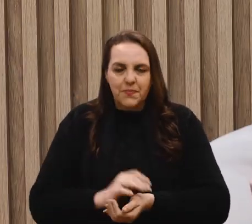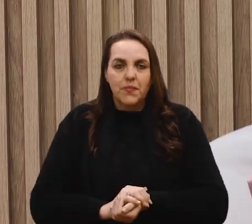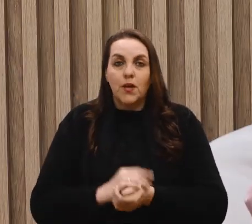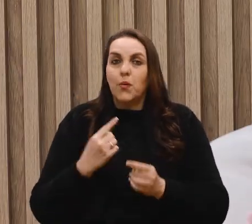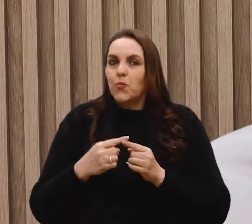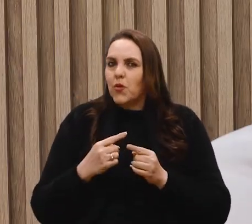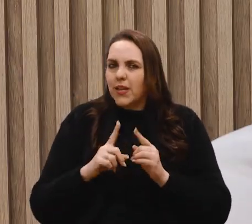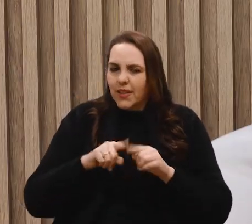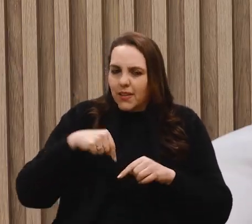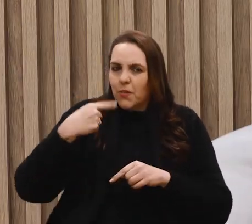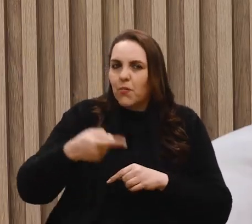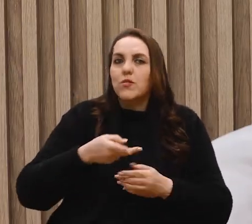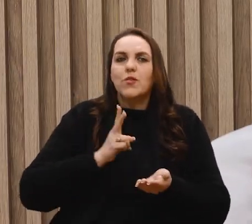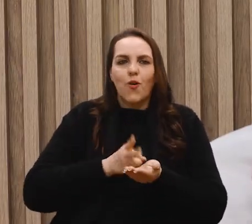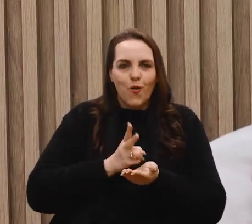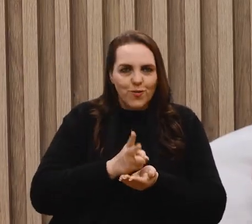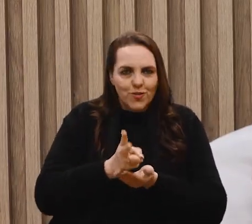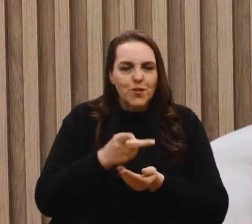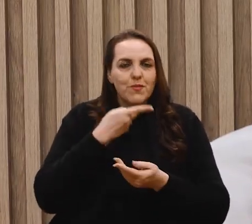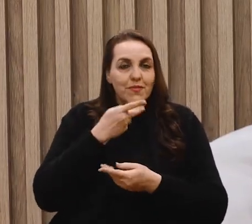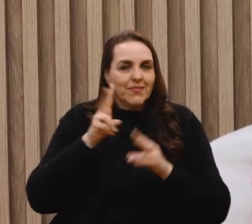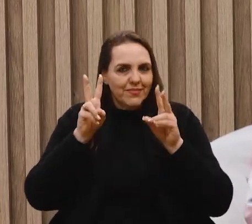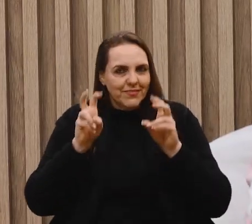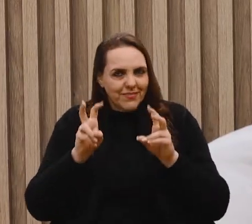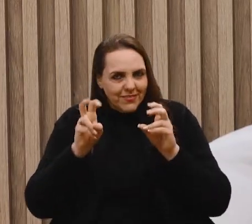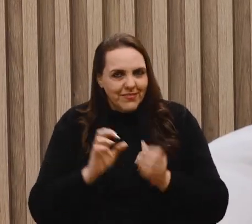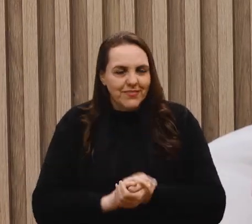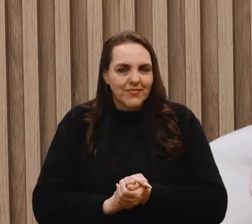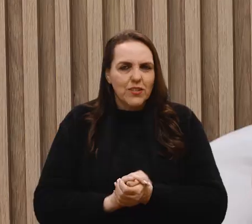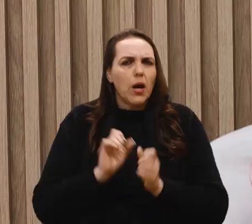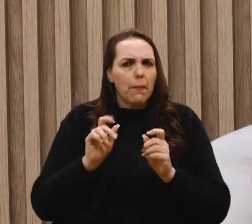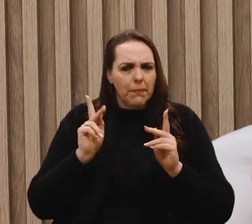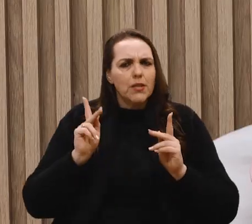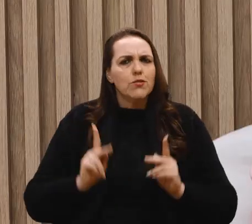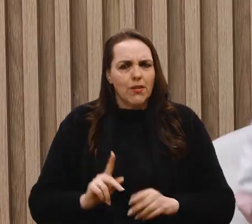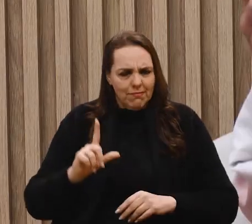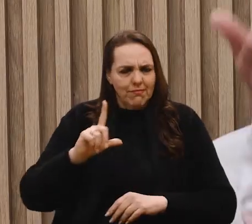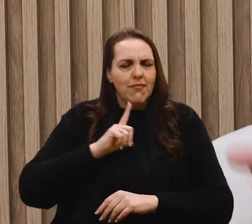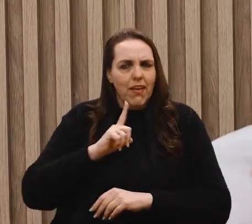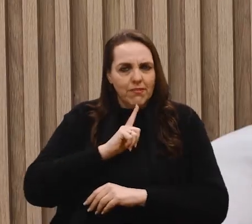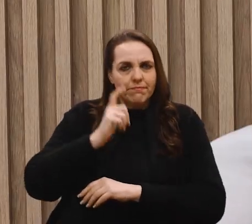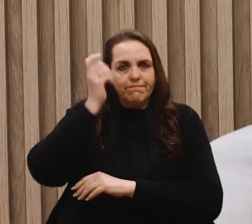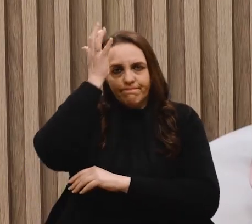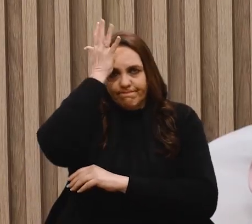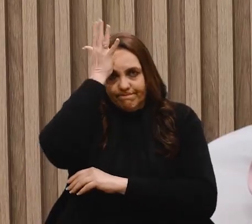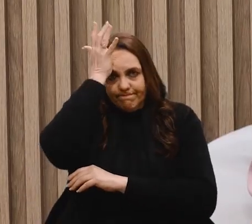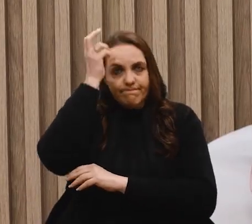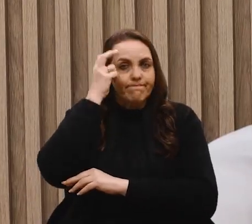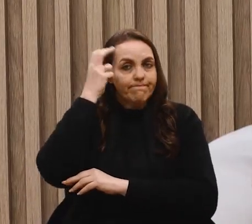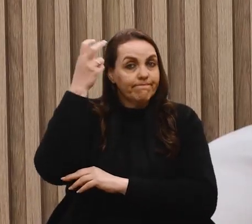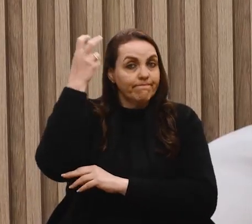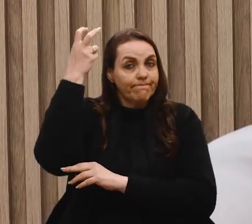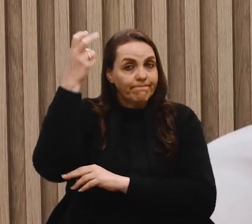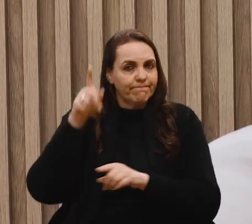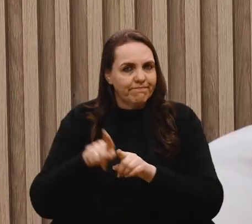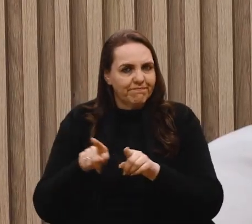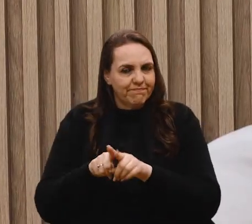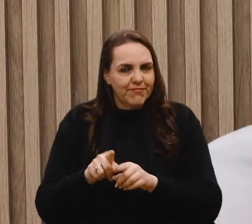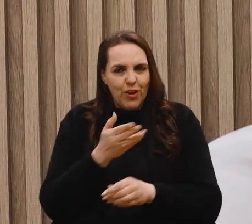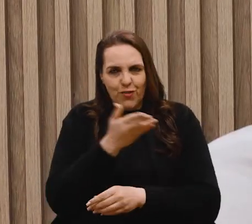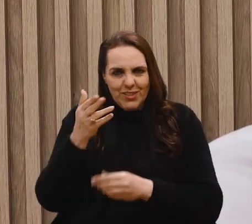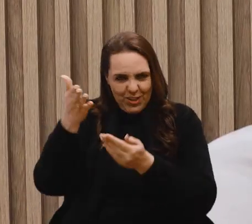daqui um pouquinho a gente continua falando do assunto com quem tem altas habilidades e é superdotado. E eu convido